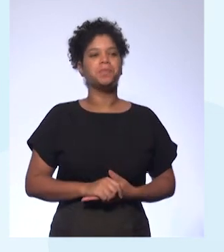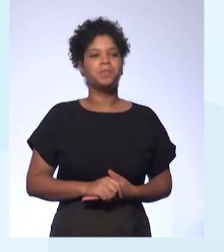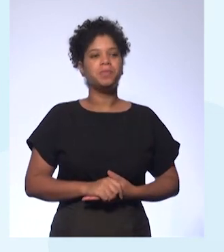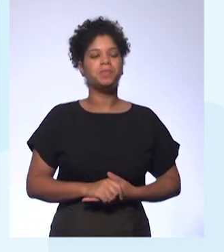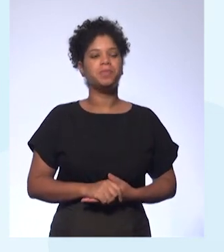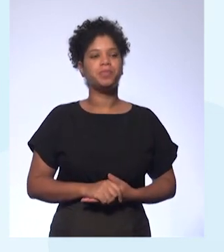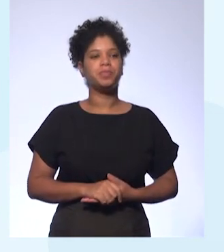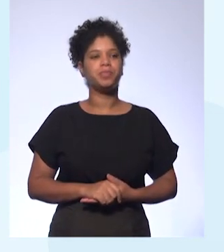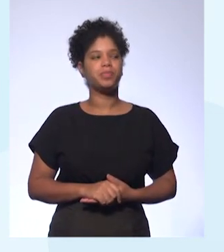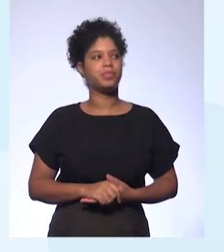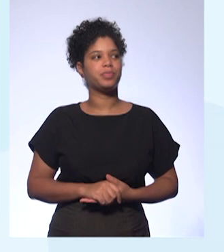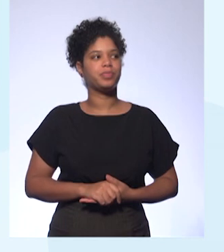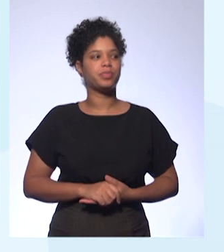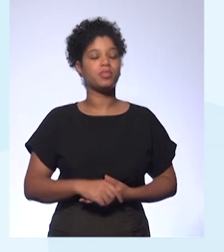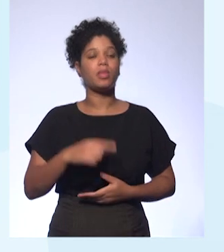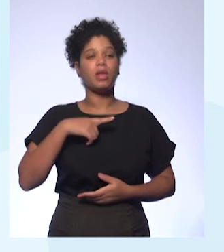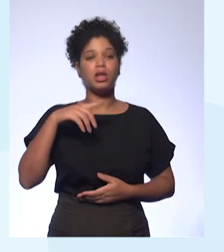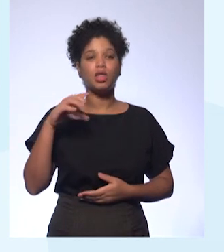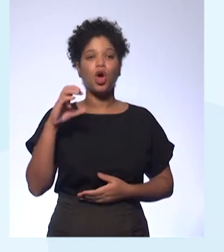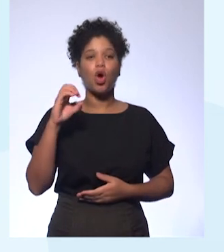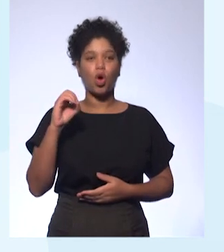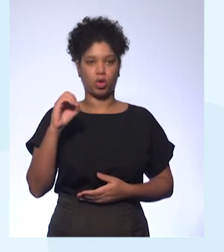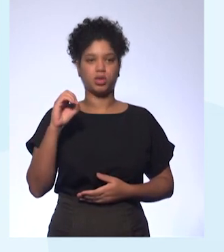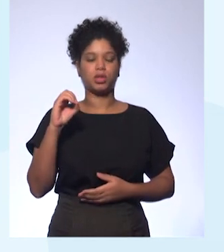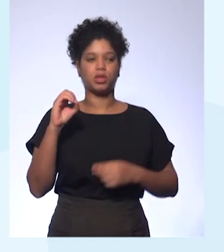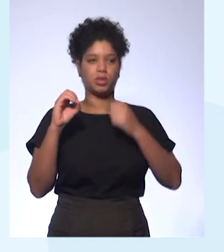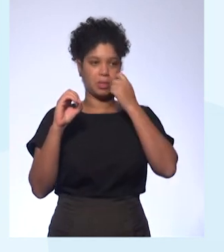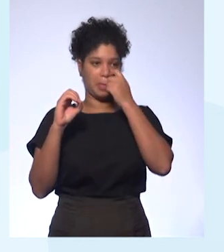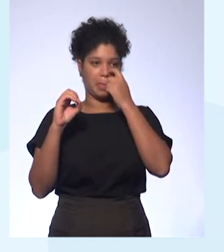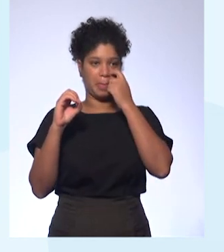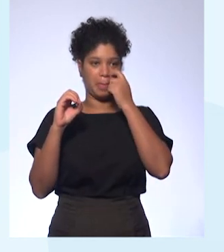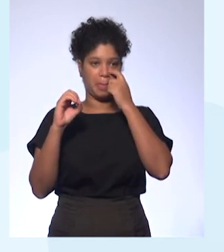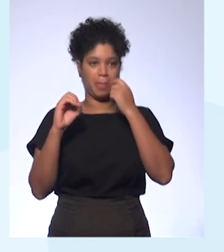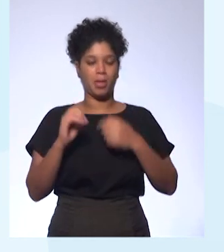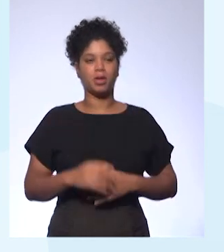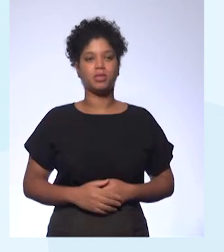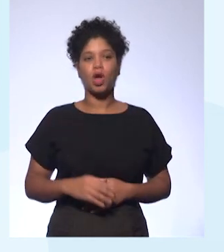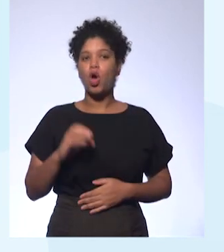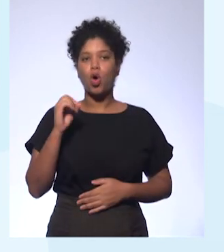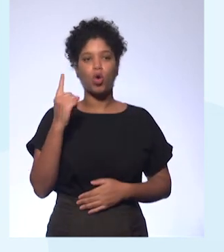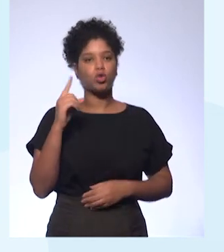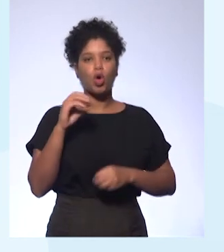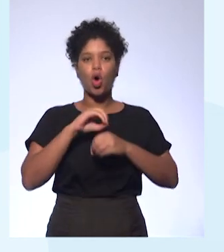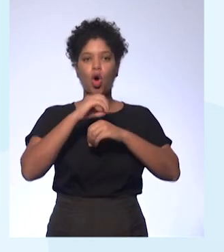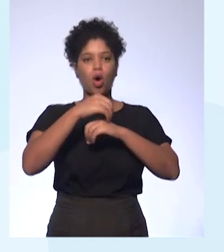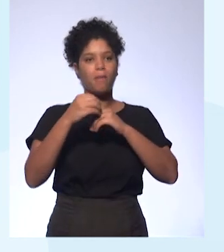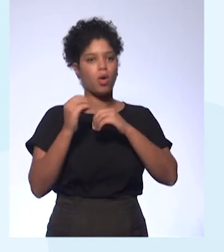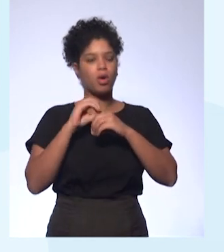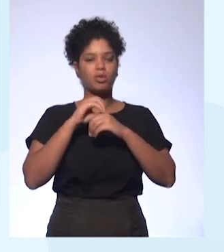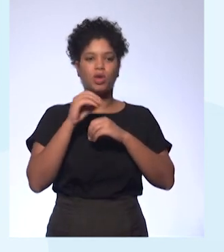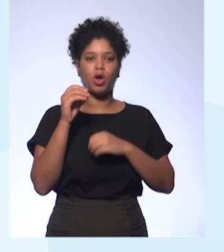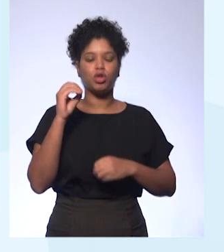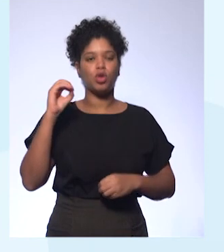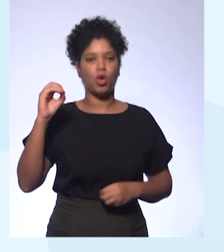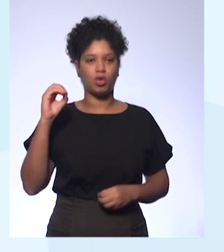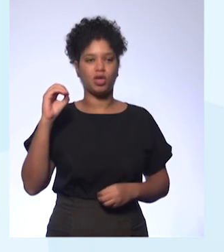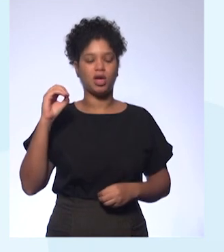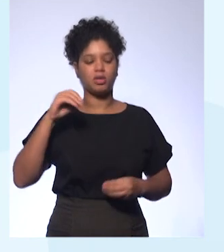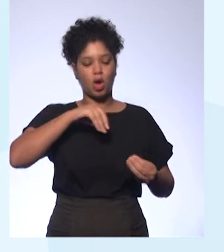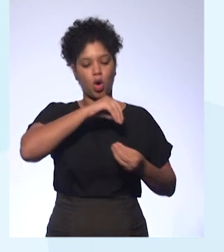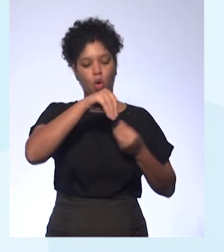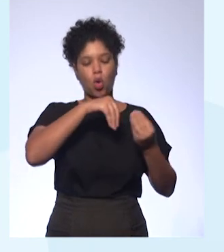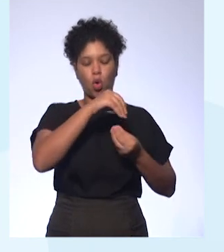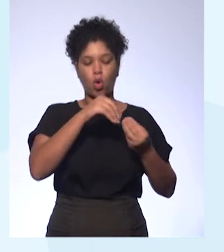Se eu tenho aqui oxigênio, certo? Eu só tenho essa molécula de oxigênio do lado dos reagentes. 9